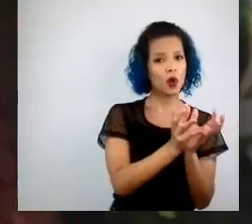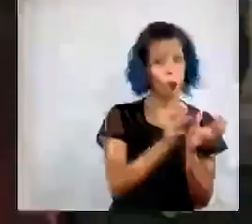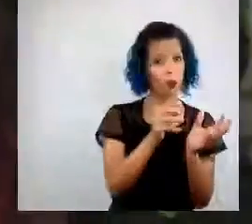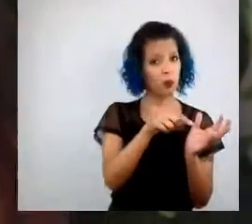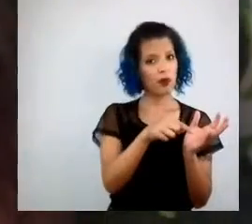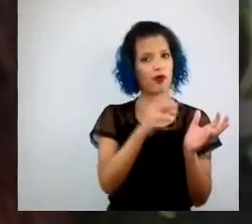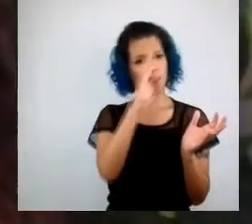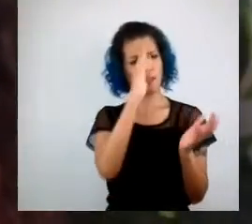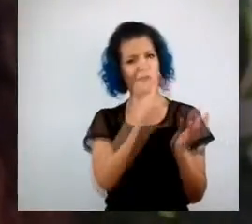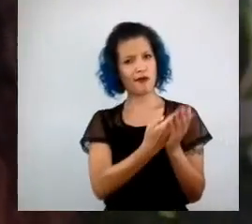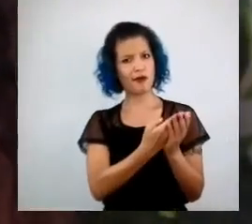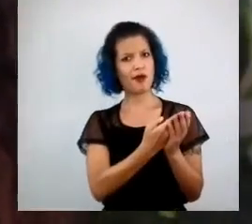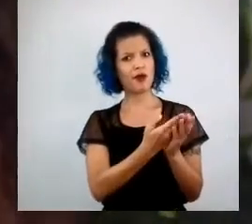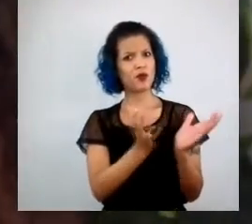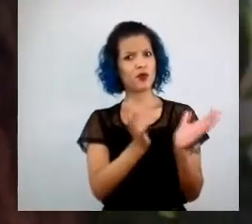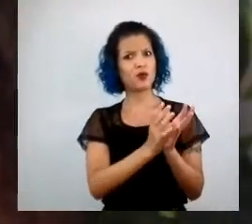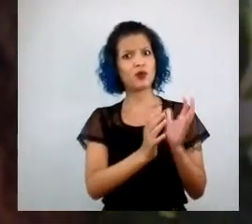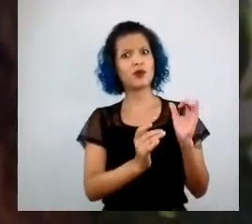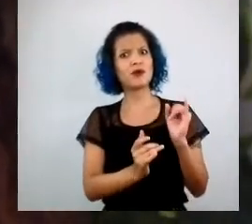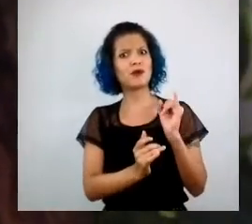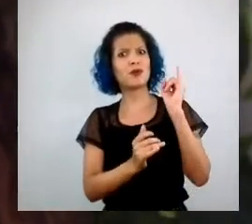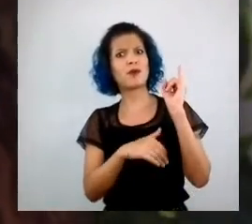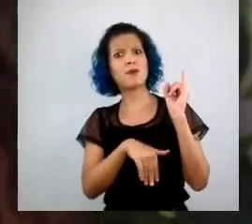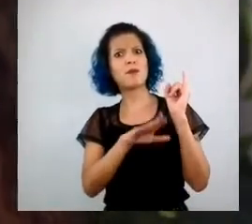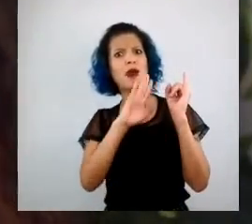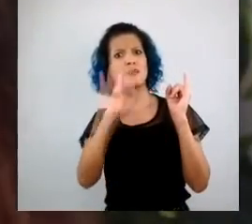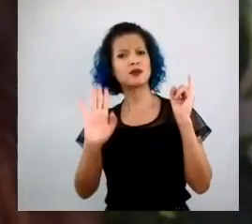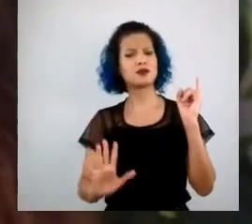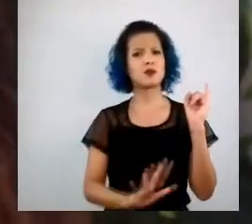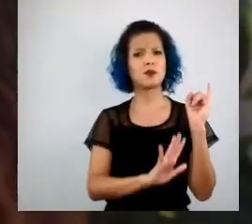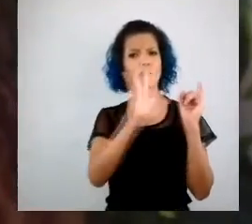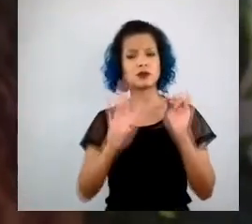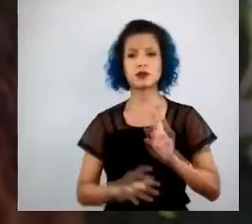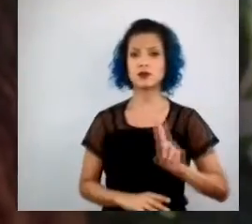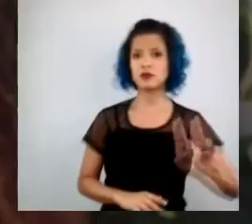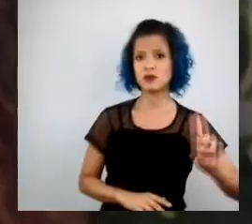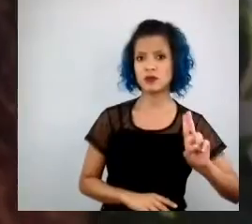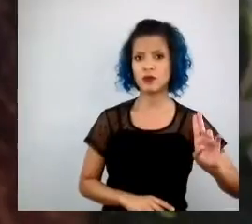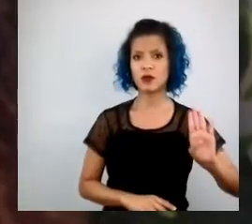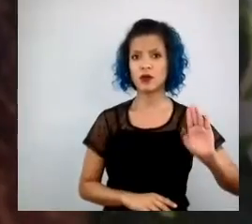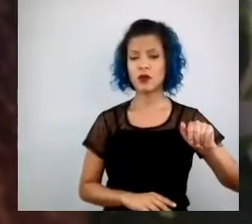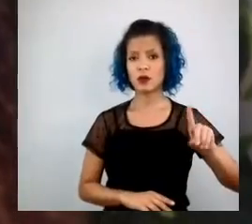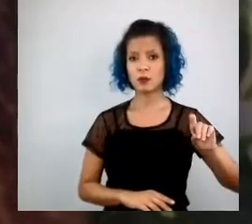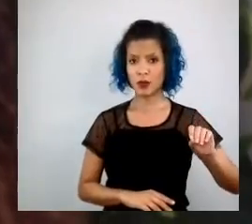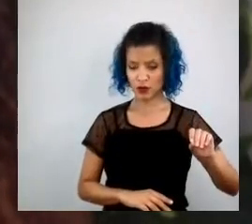mais importantes do Brasil, um grupo de teatro chamado Bando de Teatro Lodum.